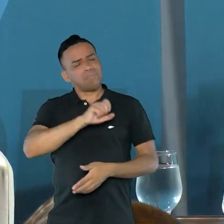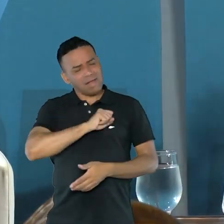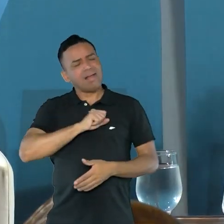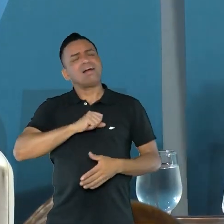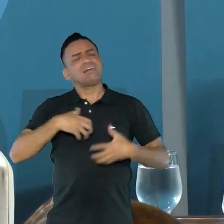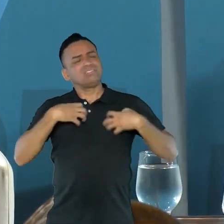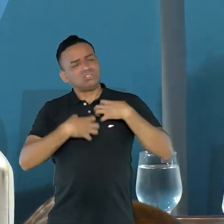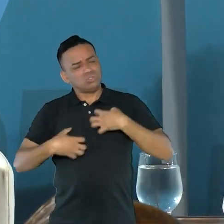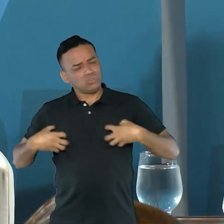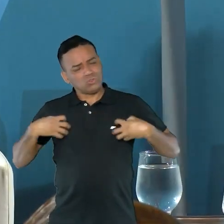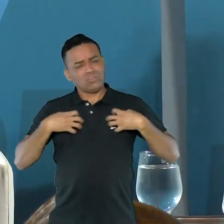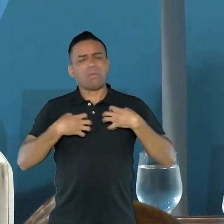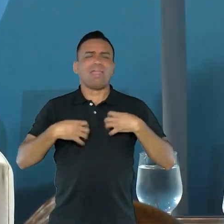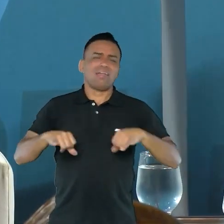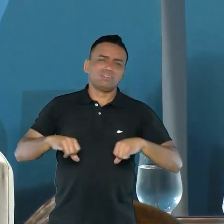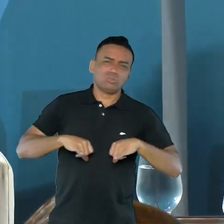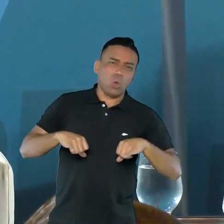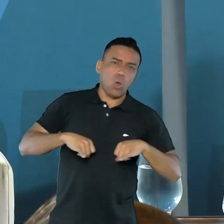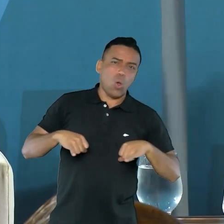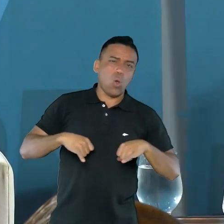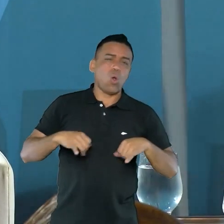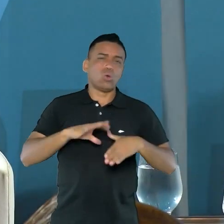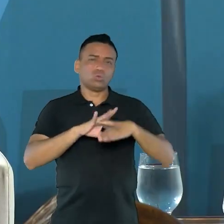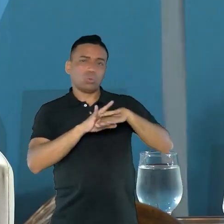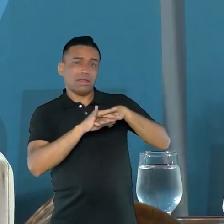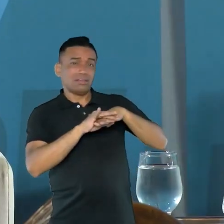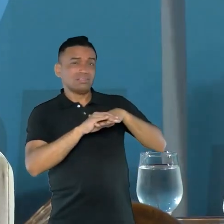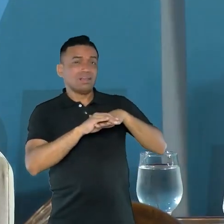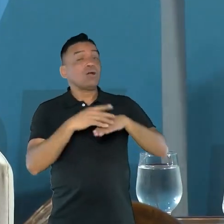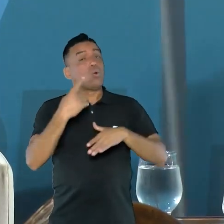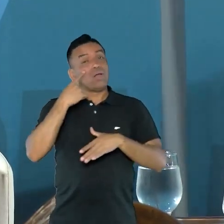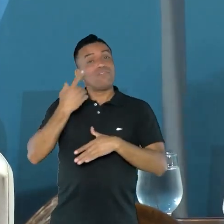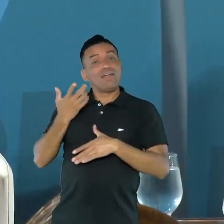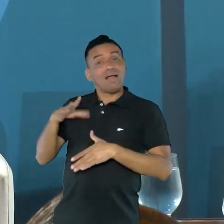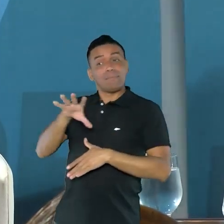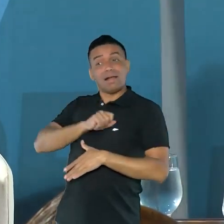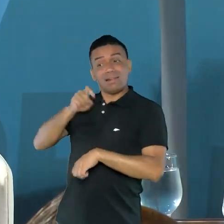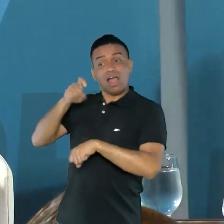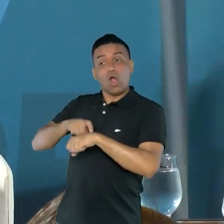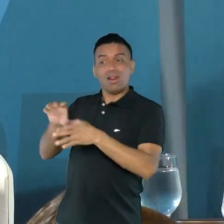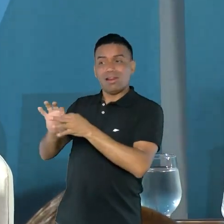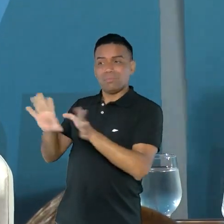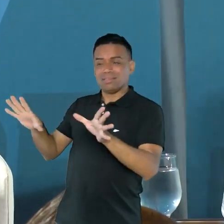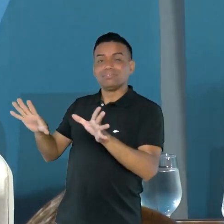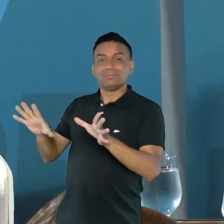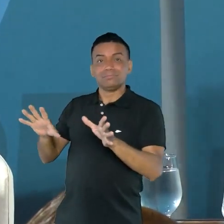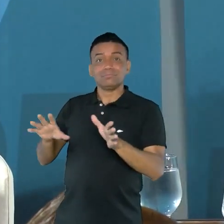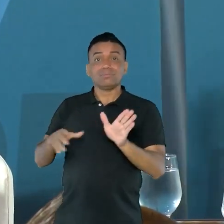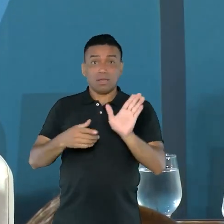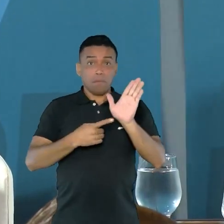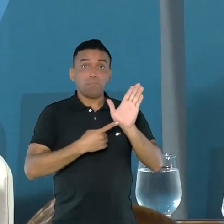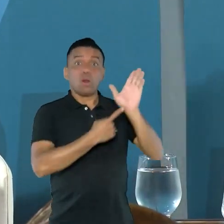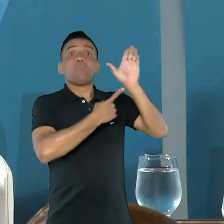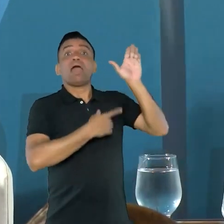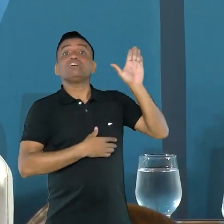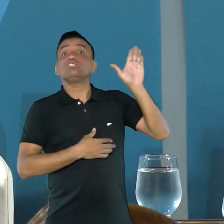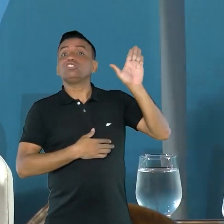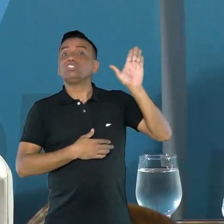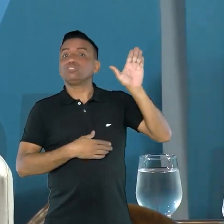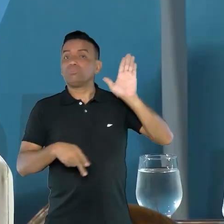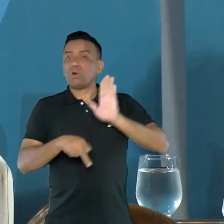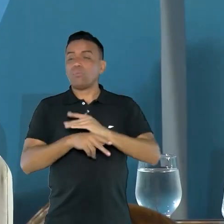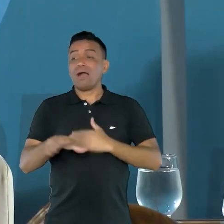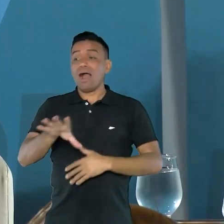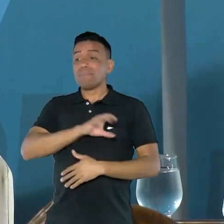e na doença. Quero ver é amar na liberdade. Até se promete amar o outro na